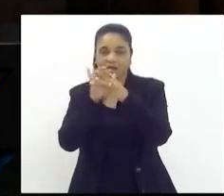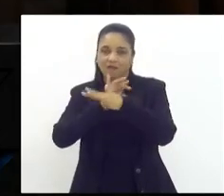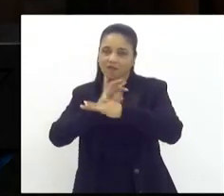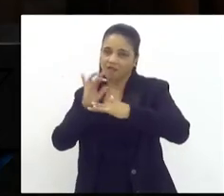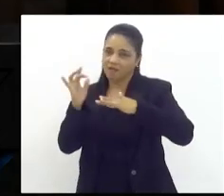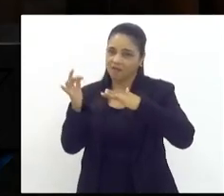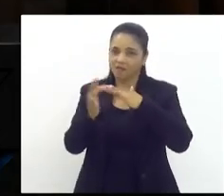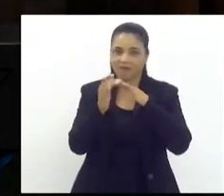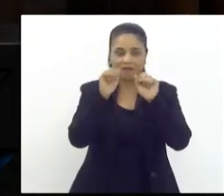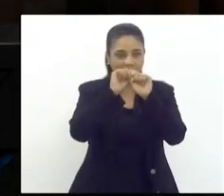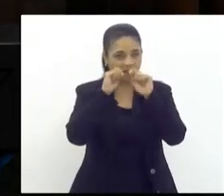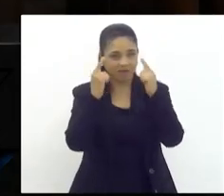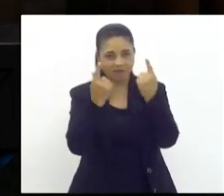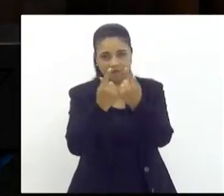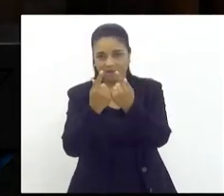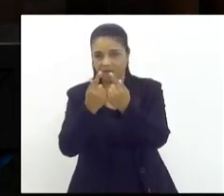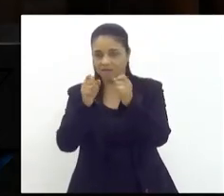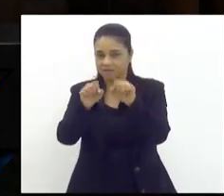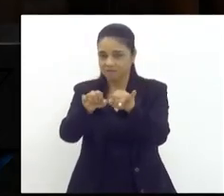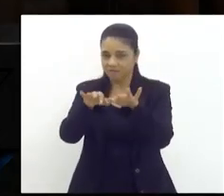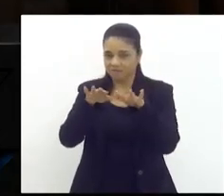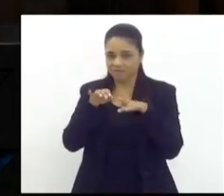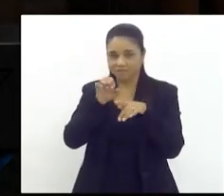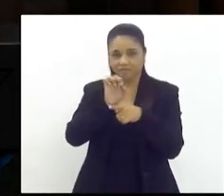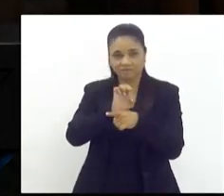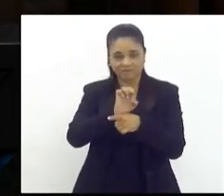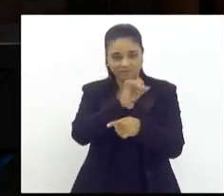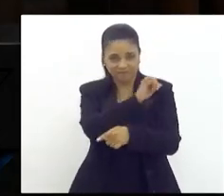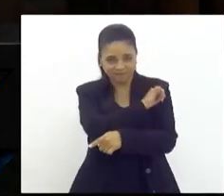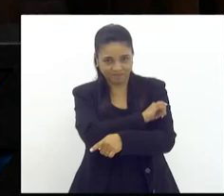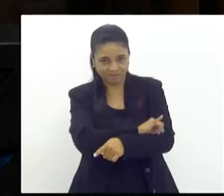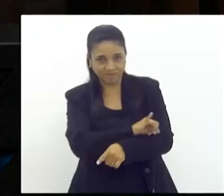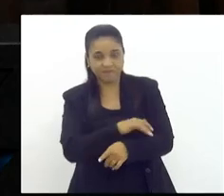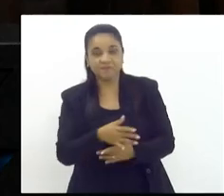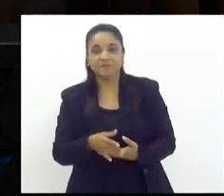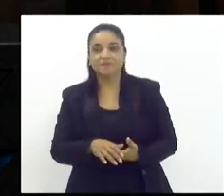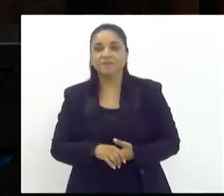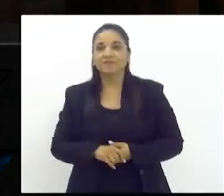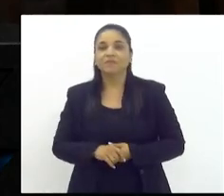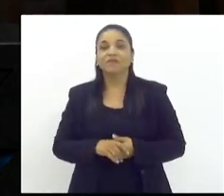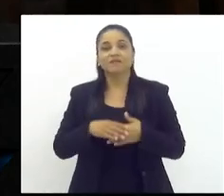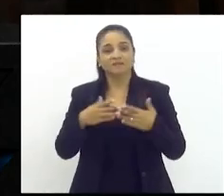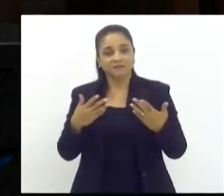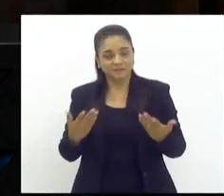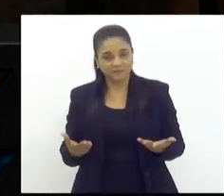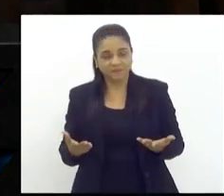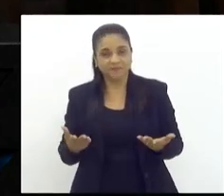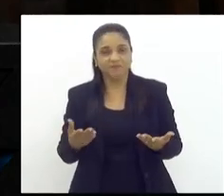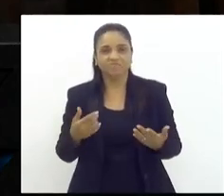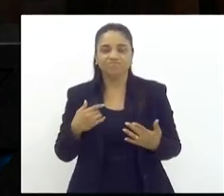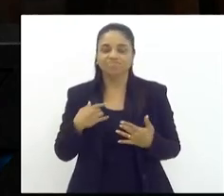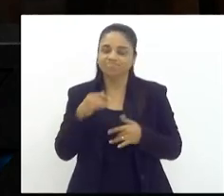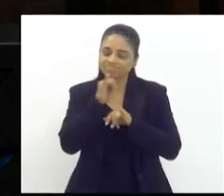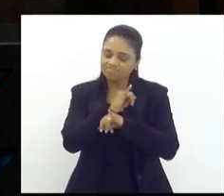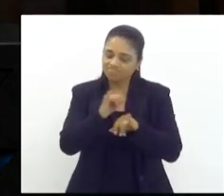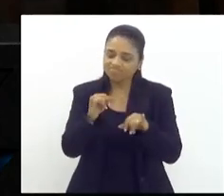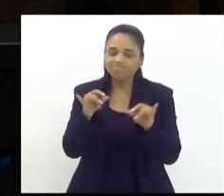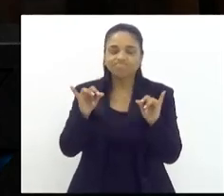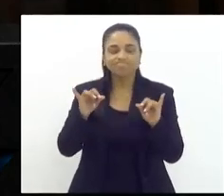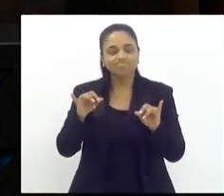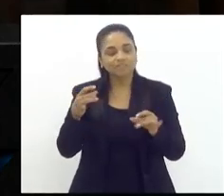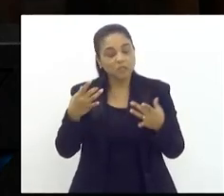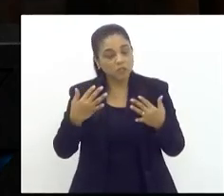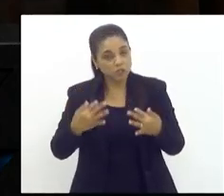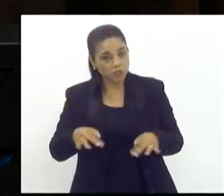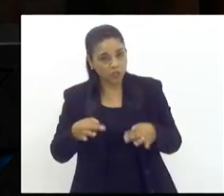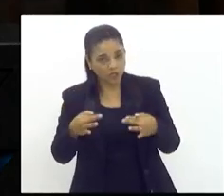da Assembleia Legislativa do Estado do Rio de Janeiro o que eu tenho que dizer é que é uma coisa que Dói muito dói muito